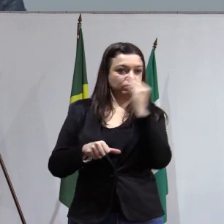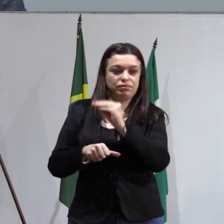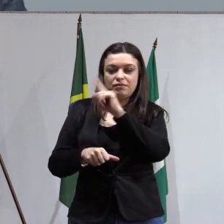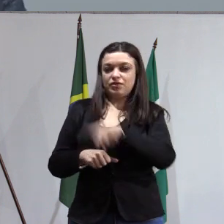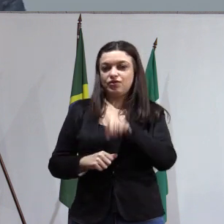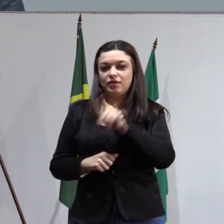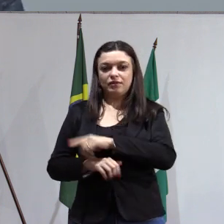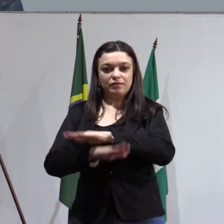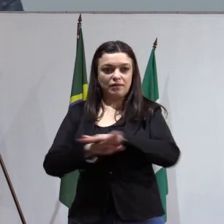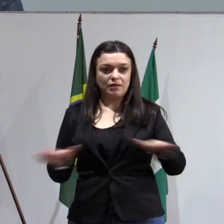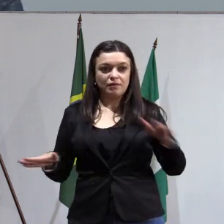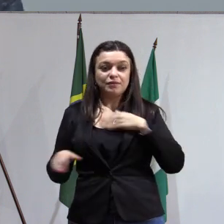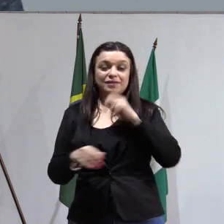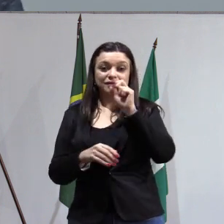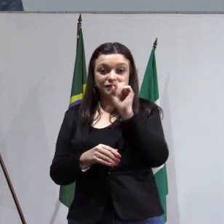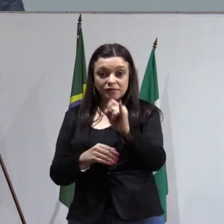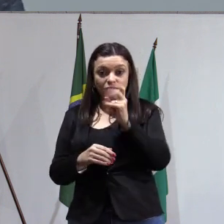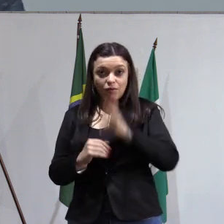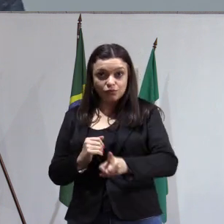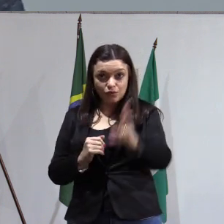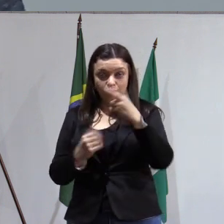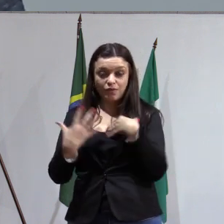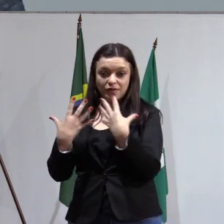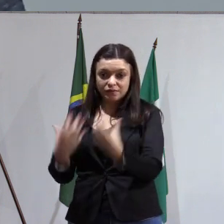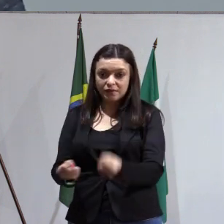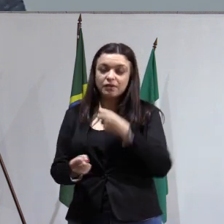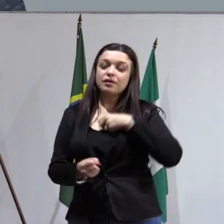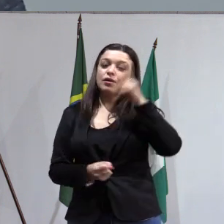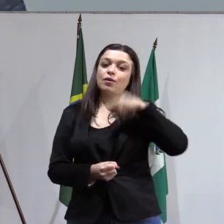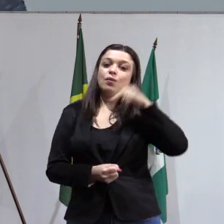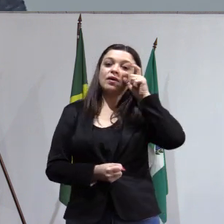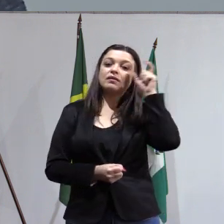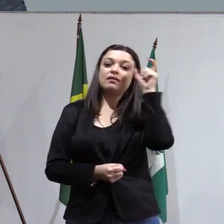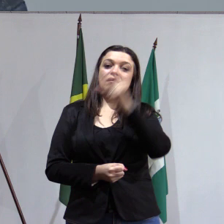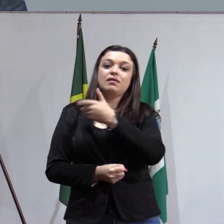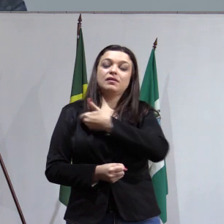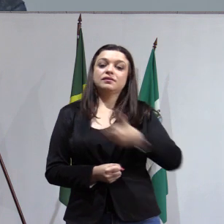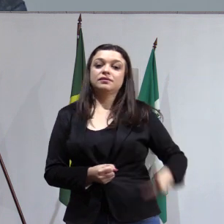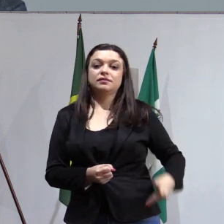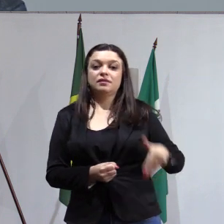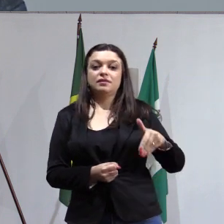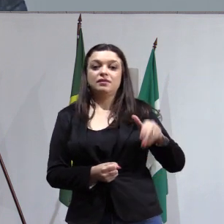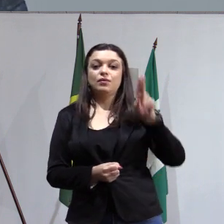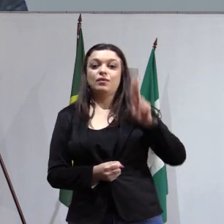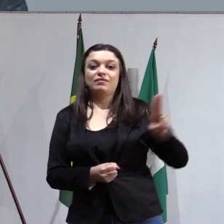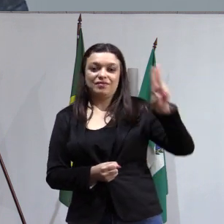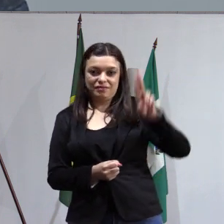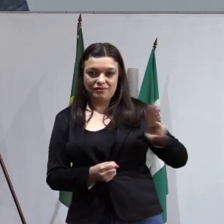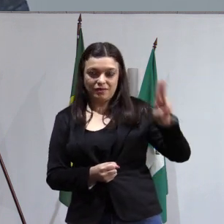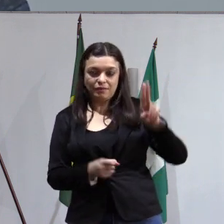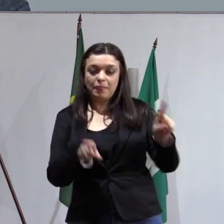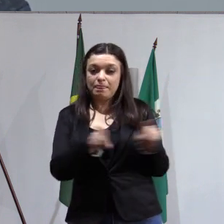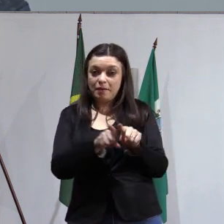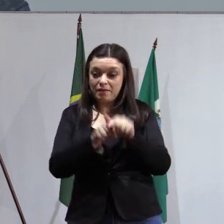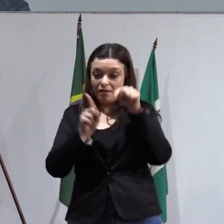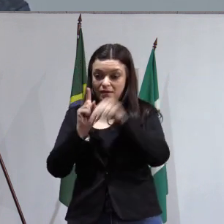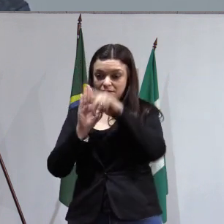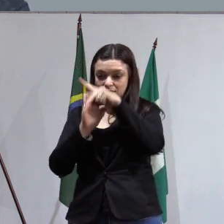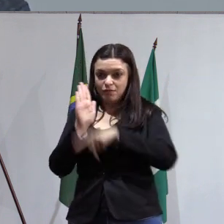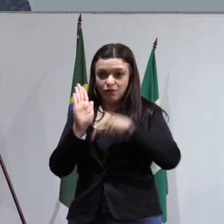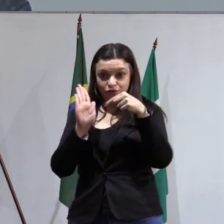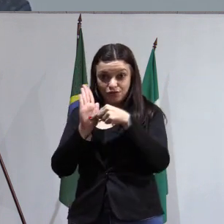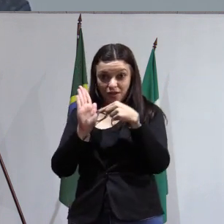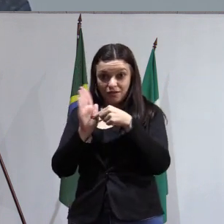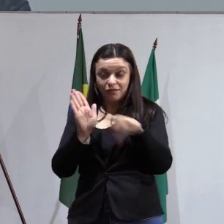Parlamento. Caso contrário, ele nunca irá atender os interesses da universidade. Mais que isso, o Futurice, como foi